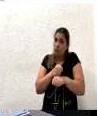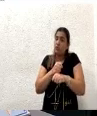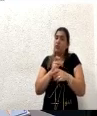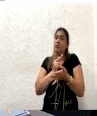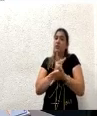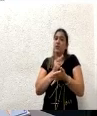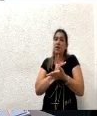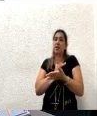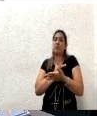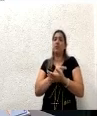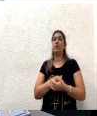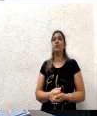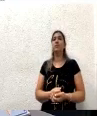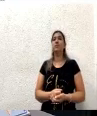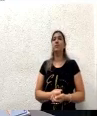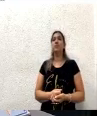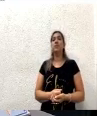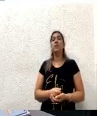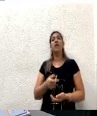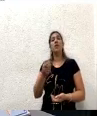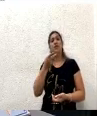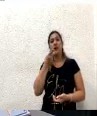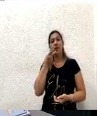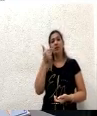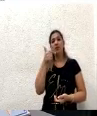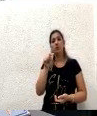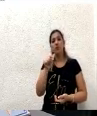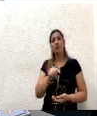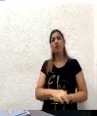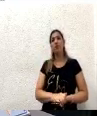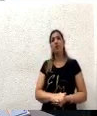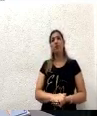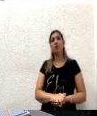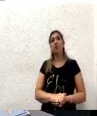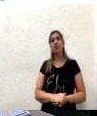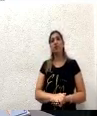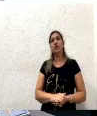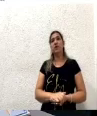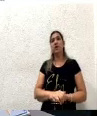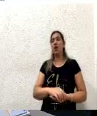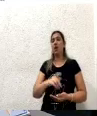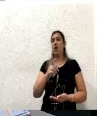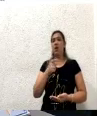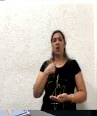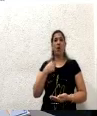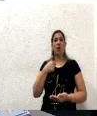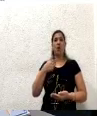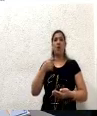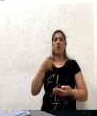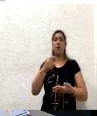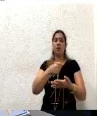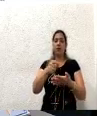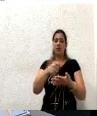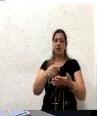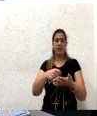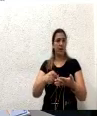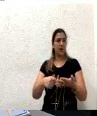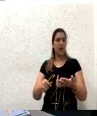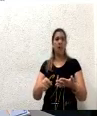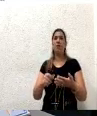Né? Então, eu falo, volto a falar, não sou de ficar muito papel, fazendo indicação no papel, para até descer